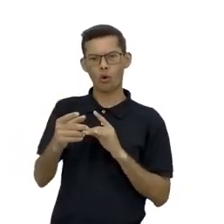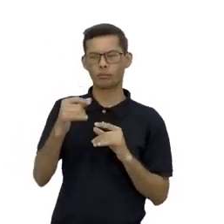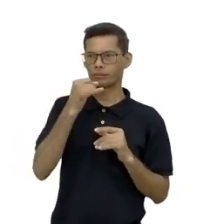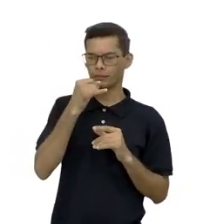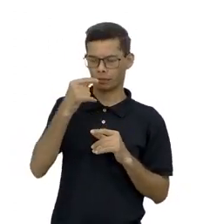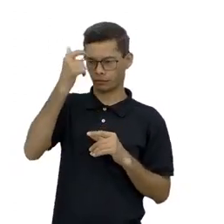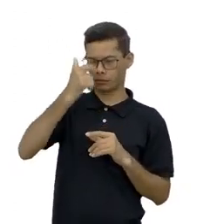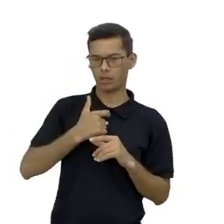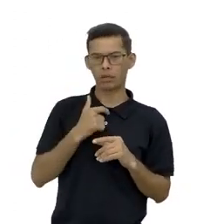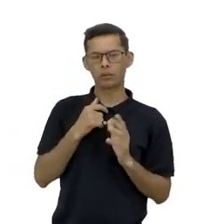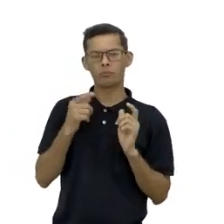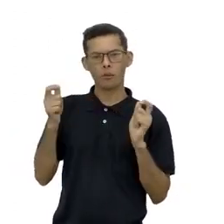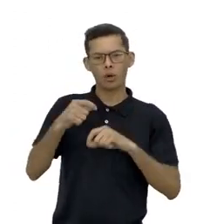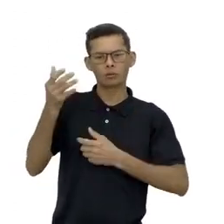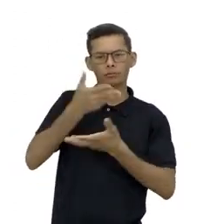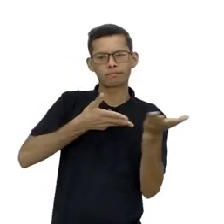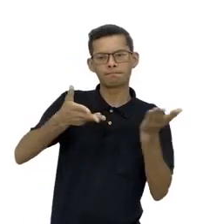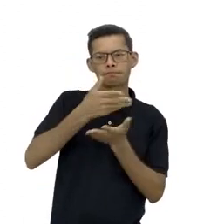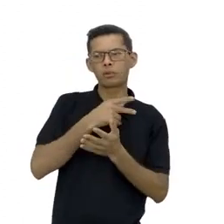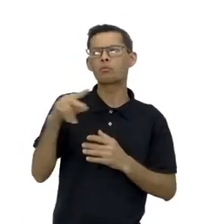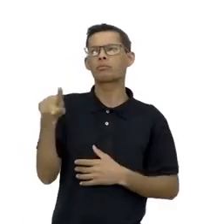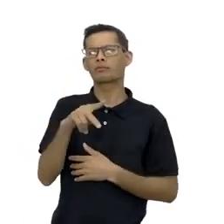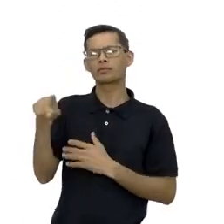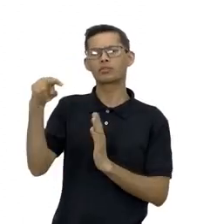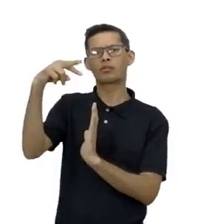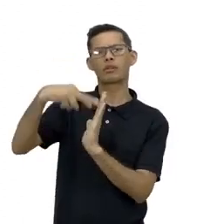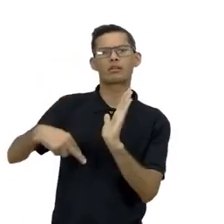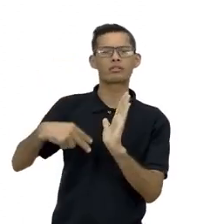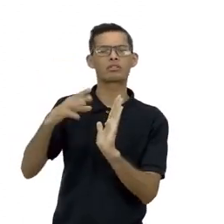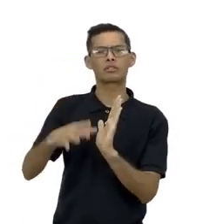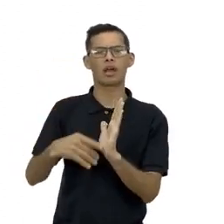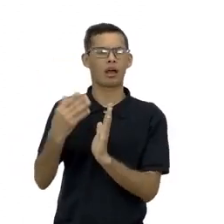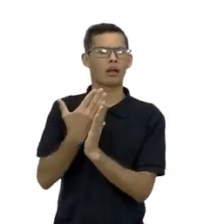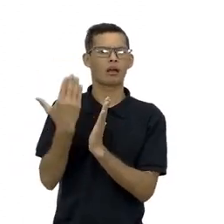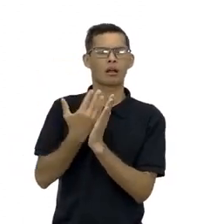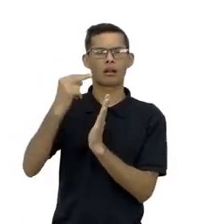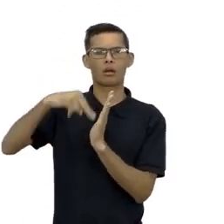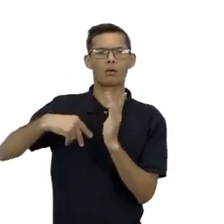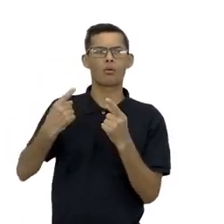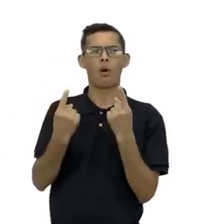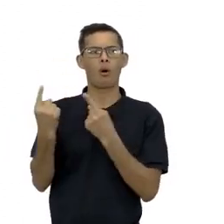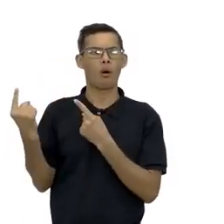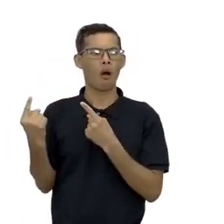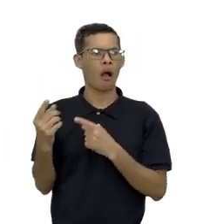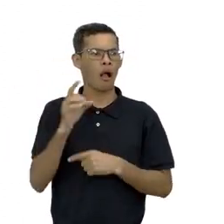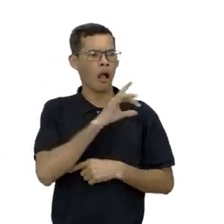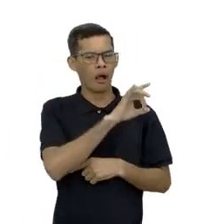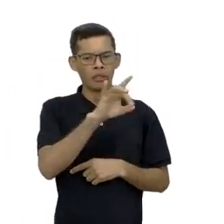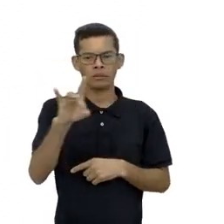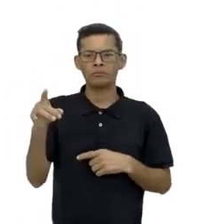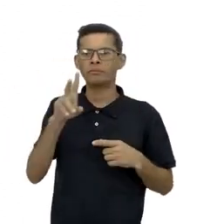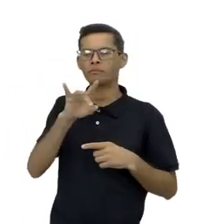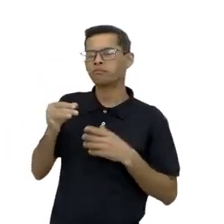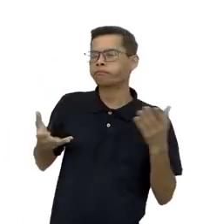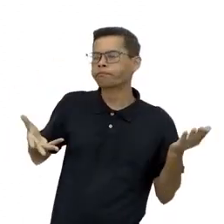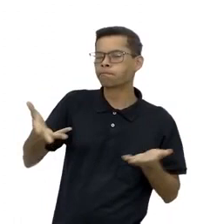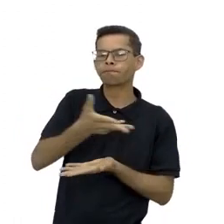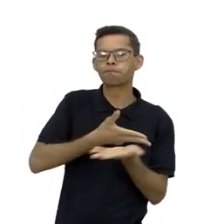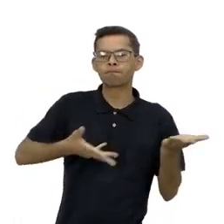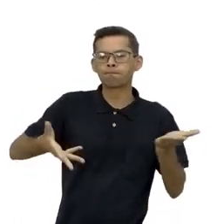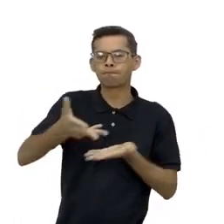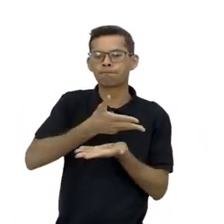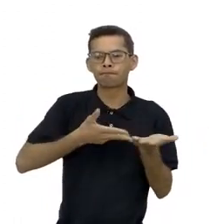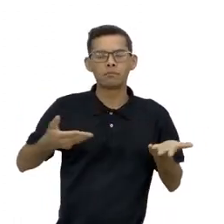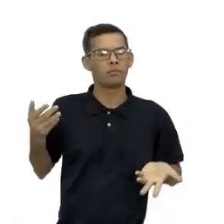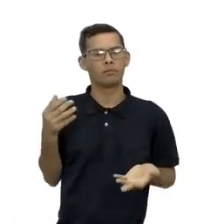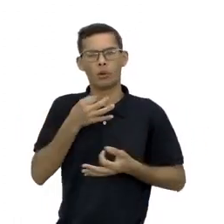o professor, a professora leu, né? E todos vão opinar, ou seja, todos vão trocar impressões